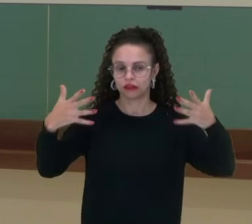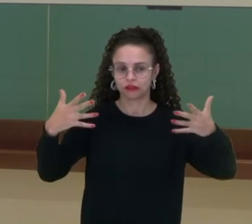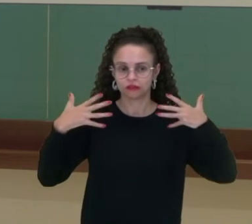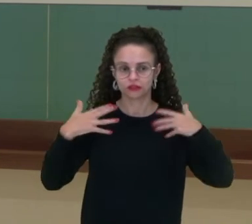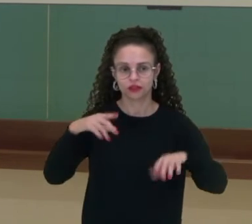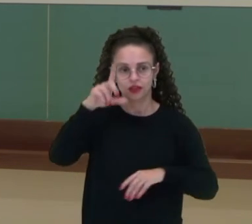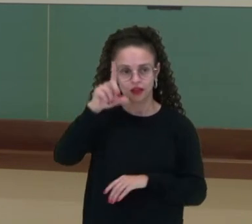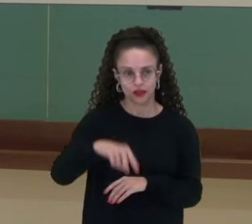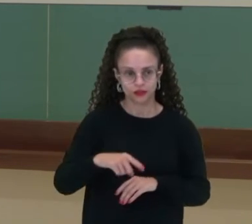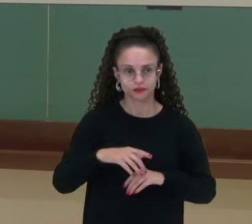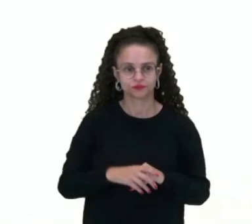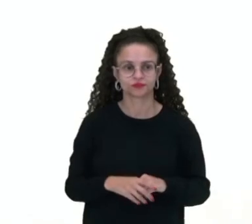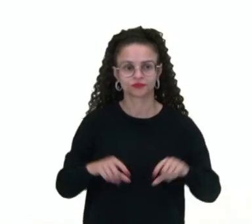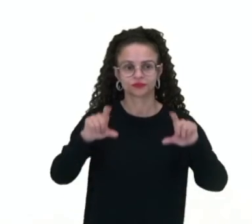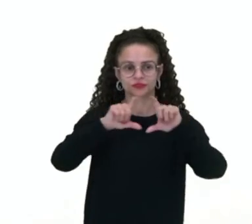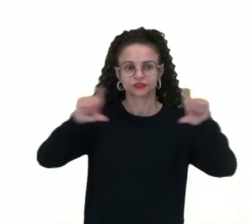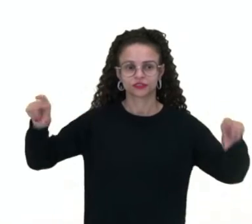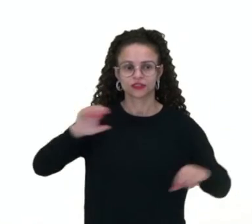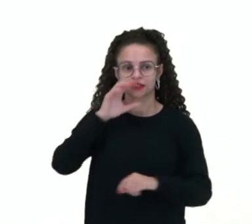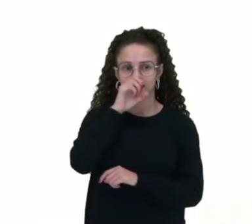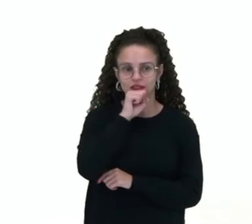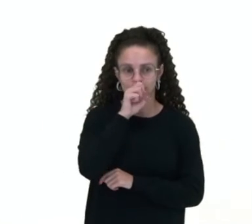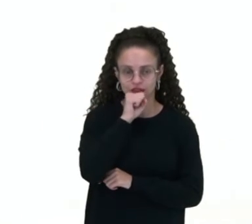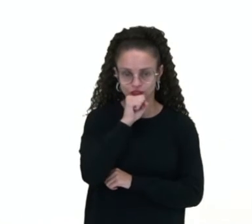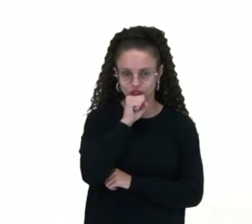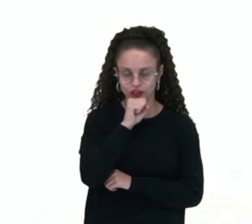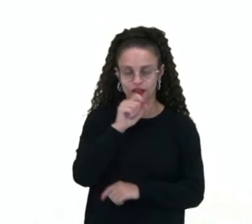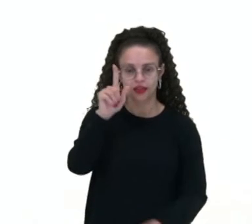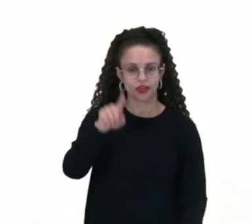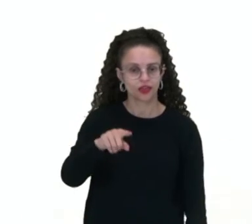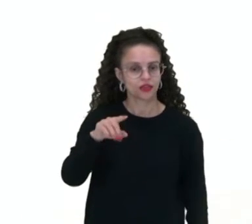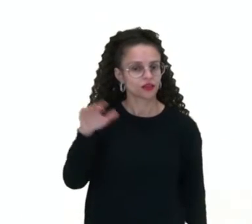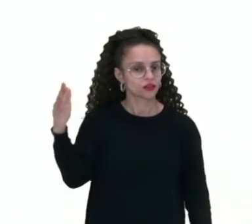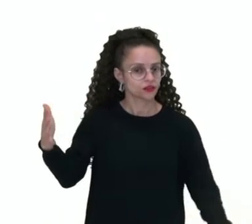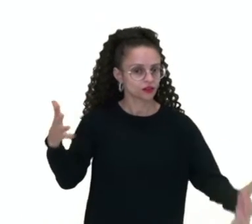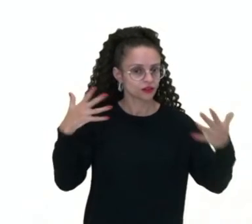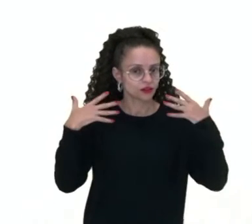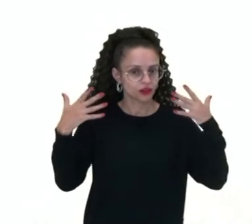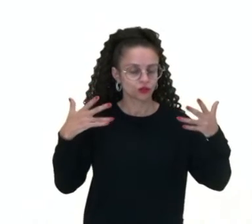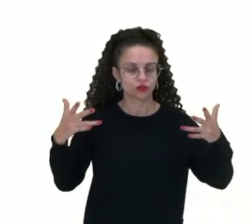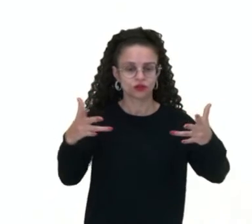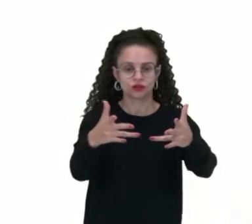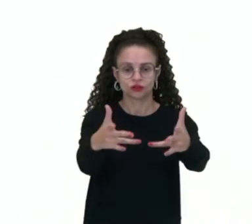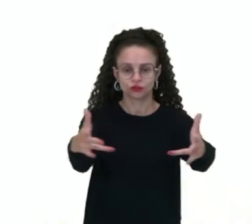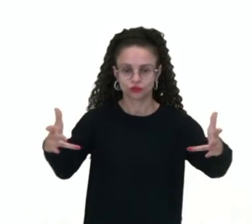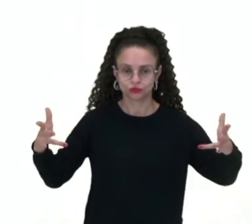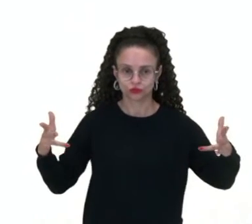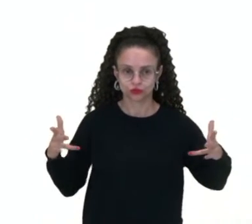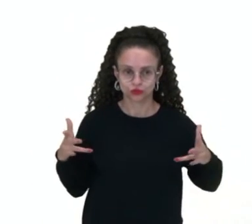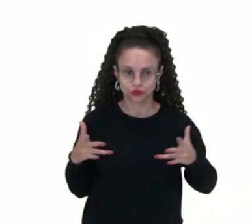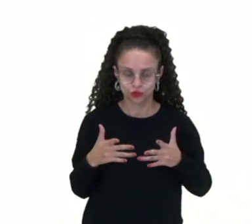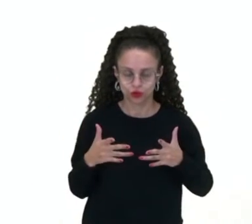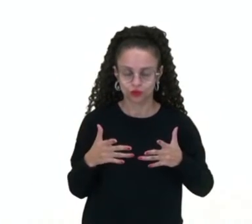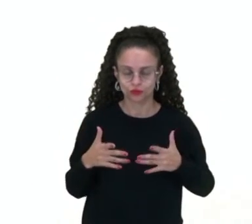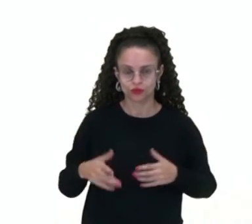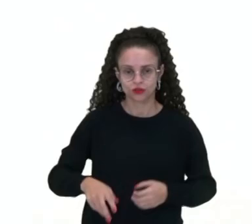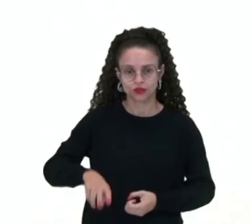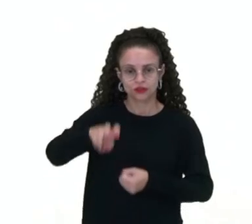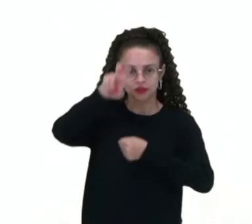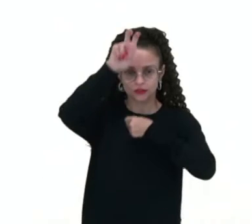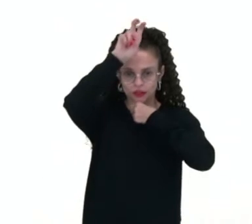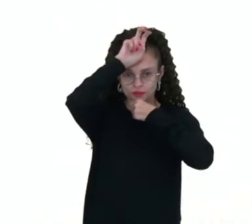Dentro da zona, em laranja aqui, ó, zona tropical. Está entre o Trópico de Câncer e o Trópico de Capricórnio, que são essas